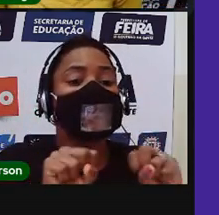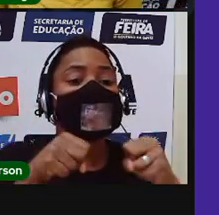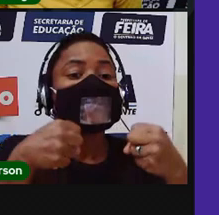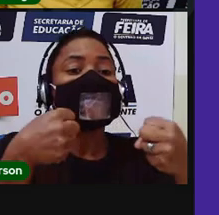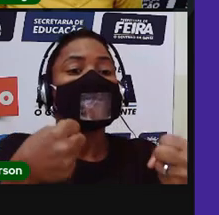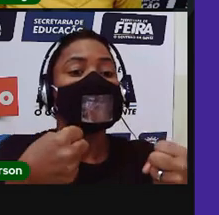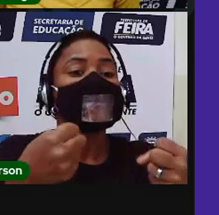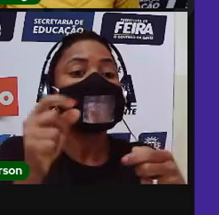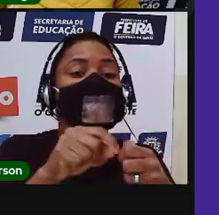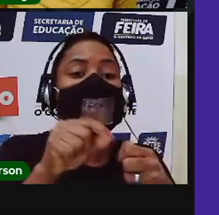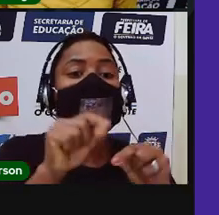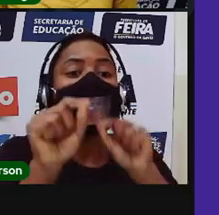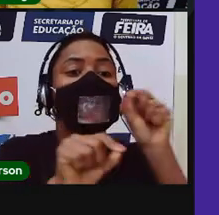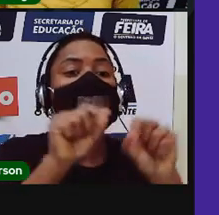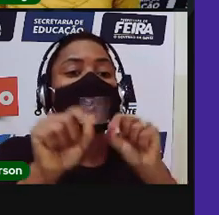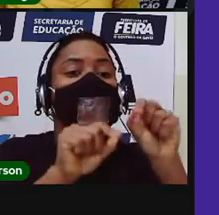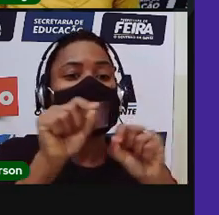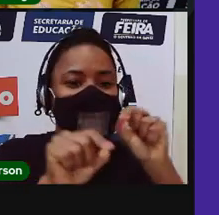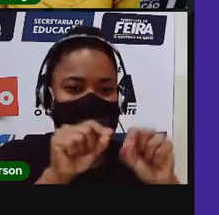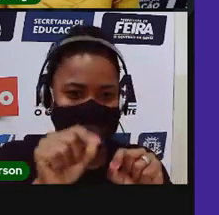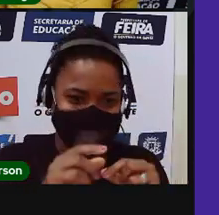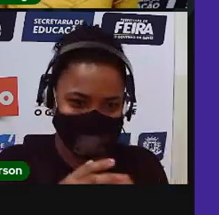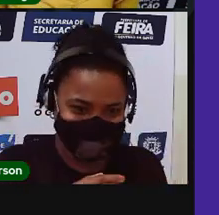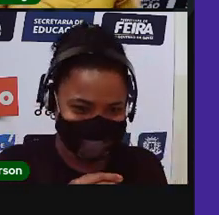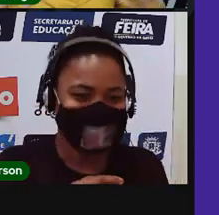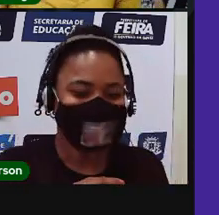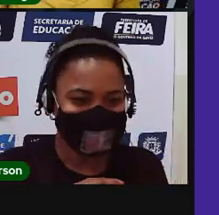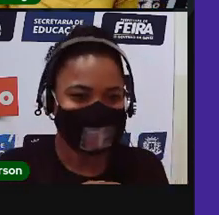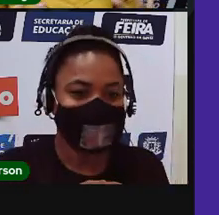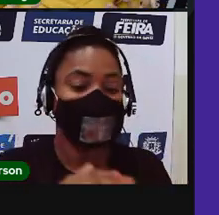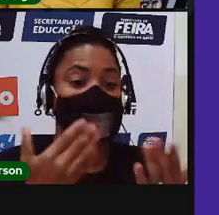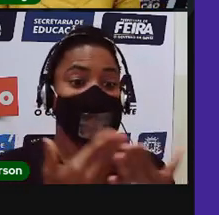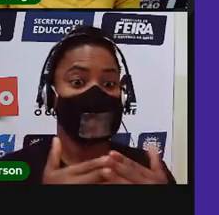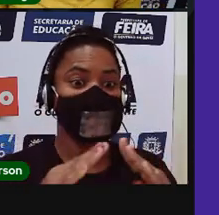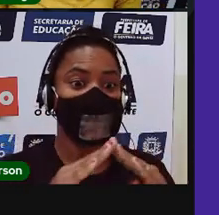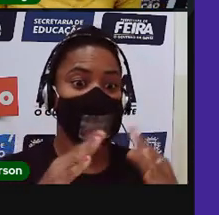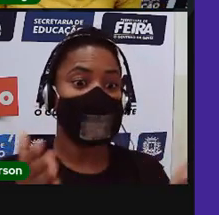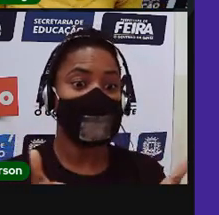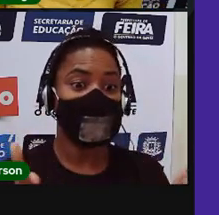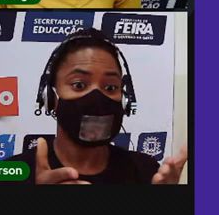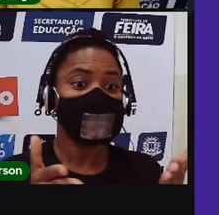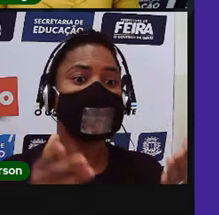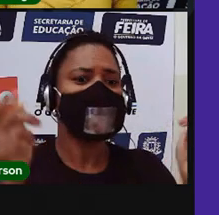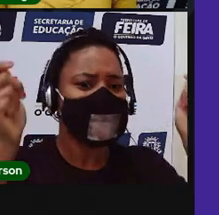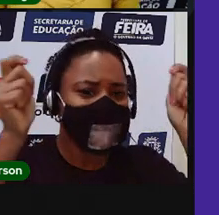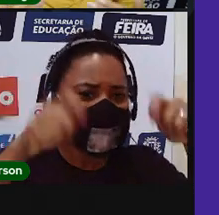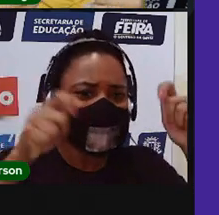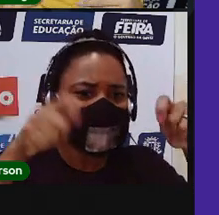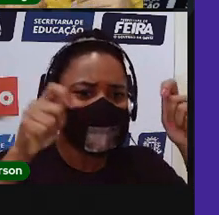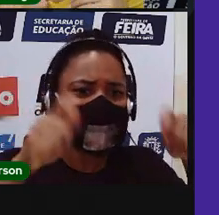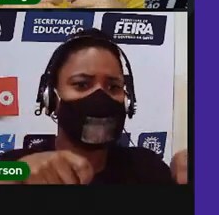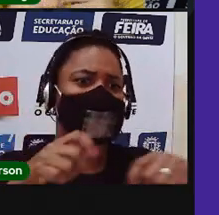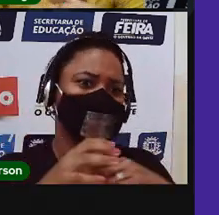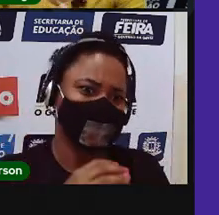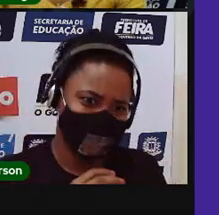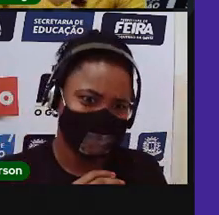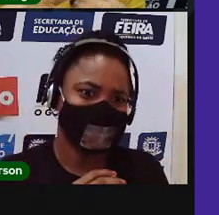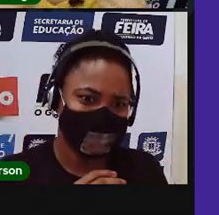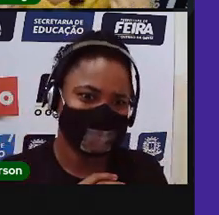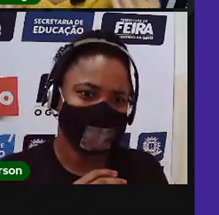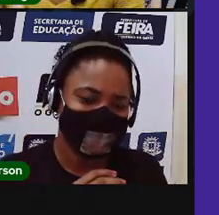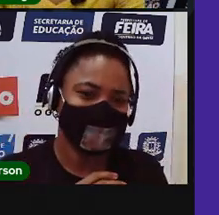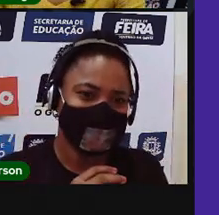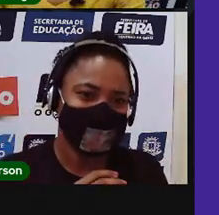na escola, vocês podem estar construindo as relações, né? Hoje, por mais que a gente esteja